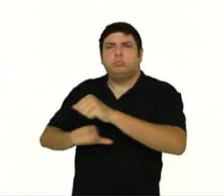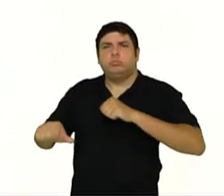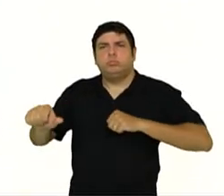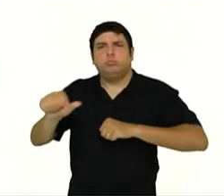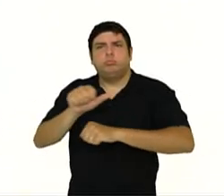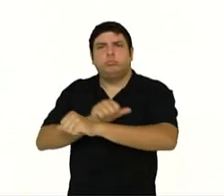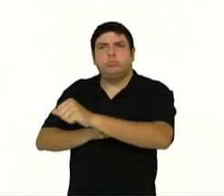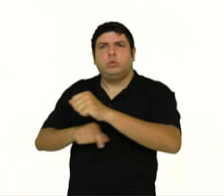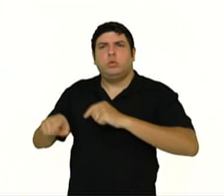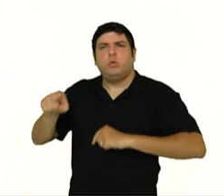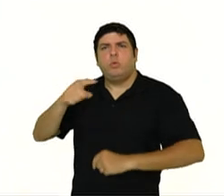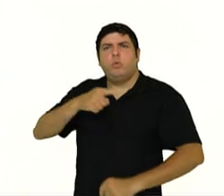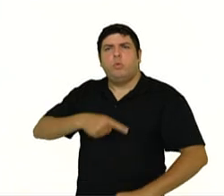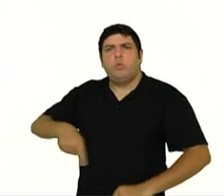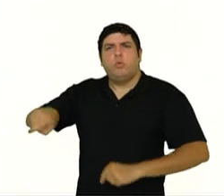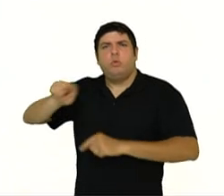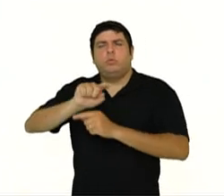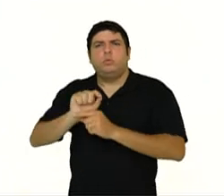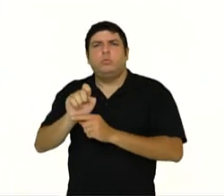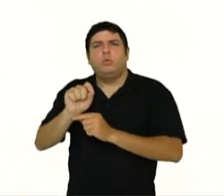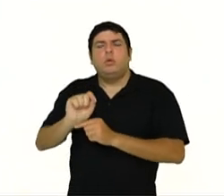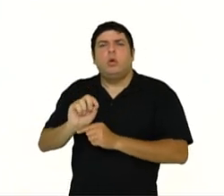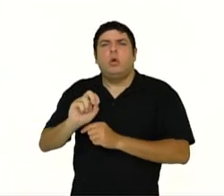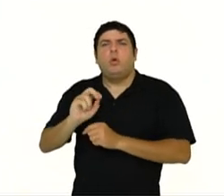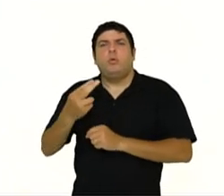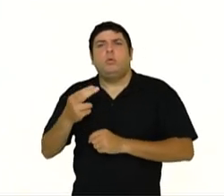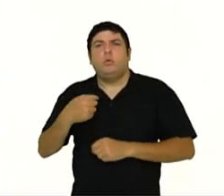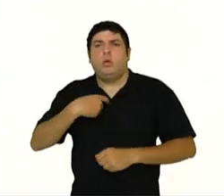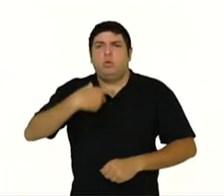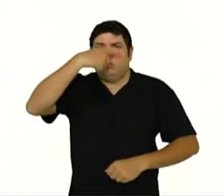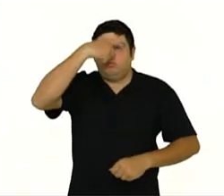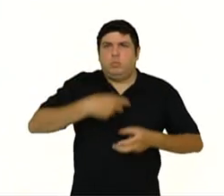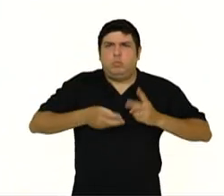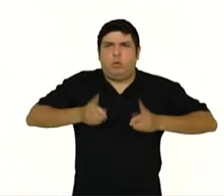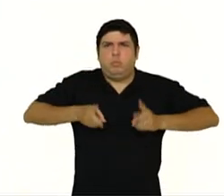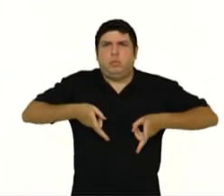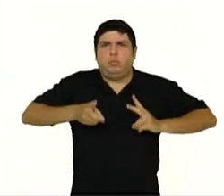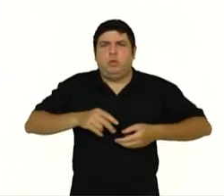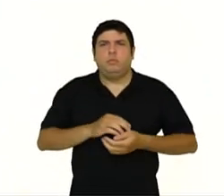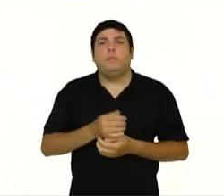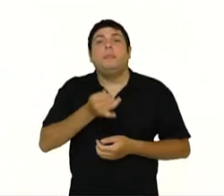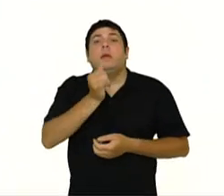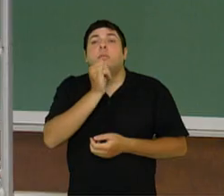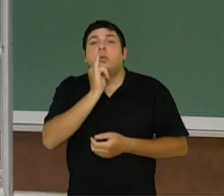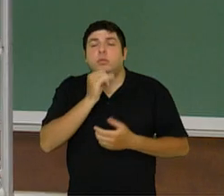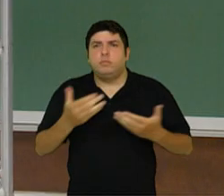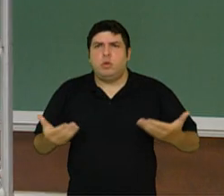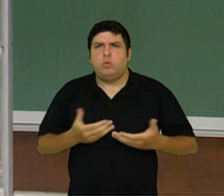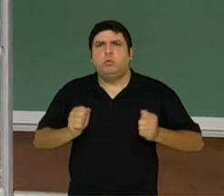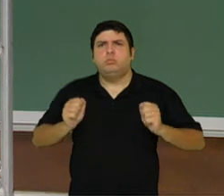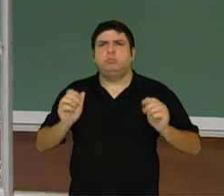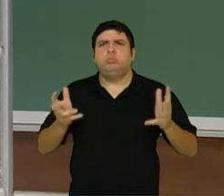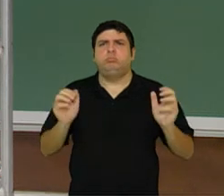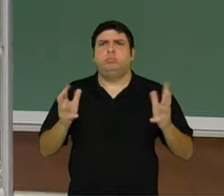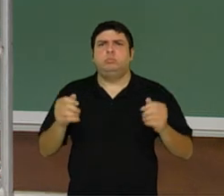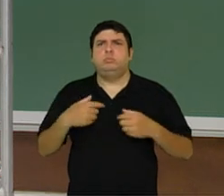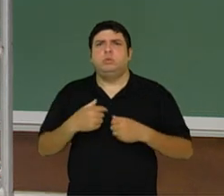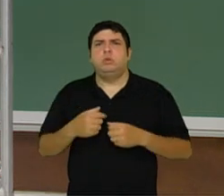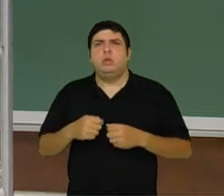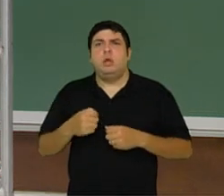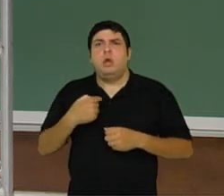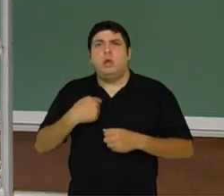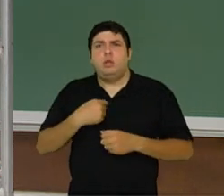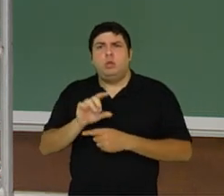única. Eu não vou ser sempre só a pessoa que fala. Por exemplo, eu tô aqui, né, gravando essa aula para você, mas eu não sou somente eu que